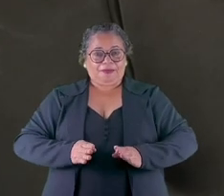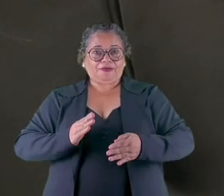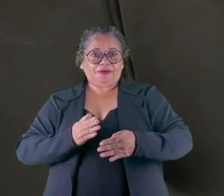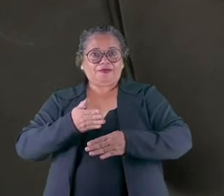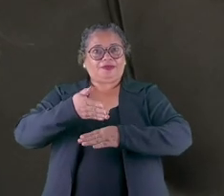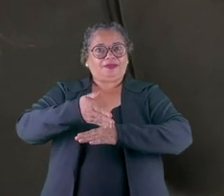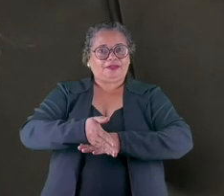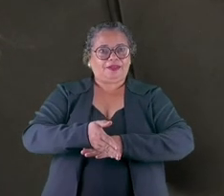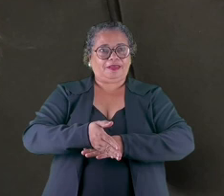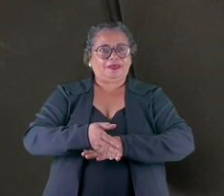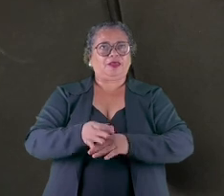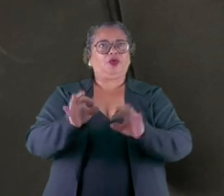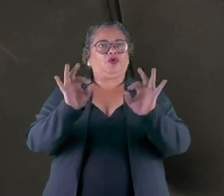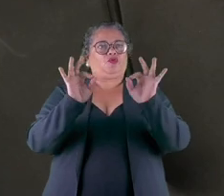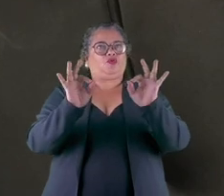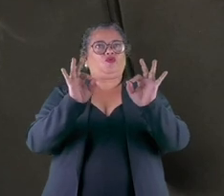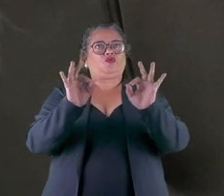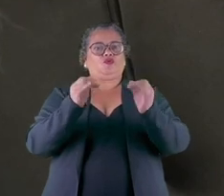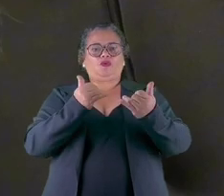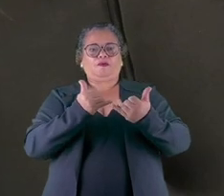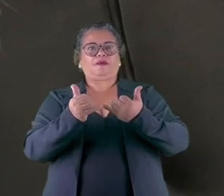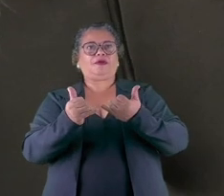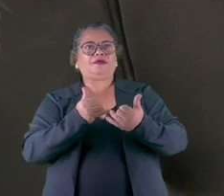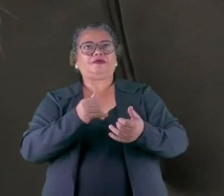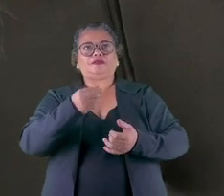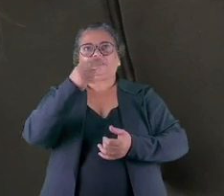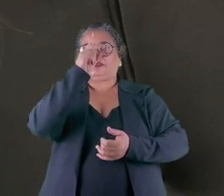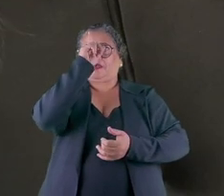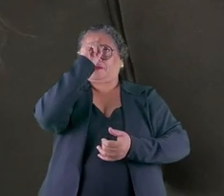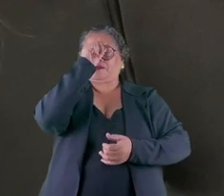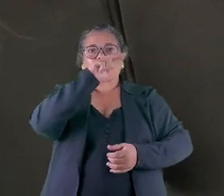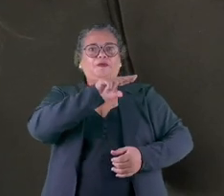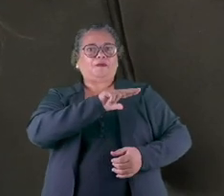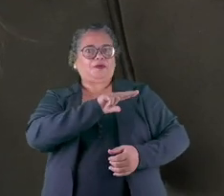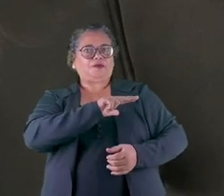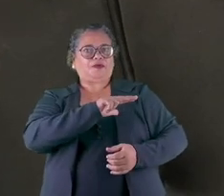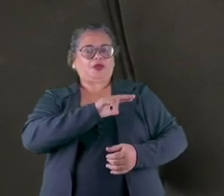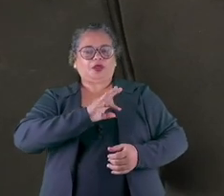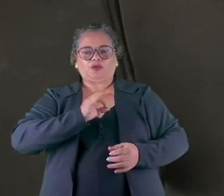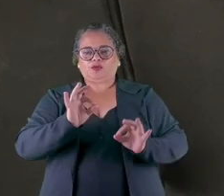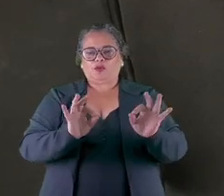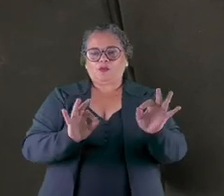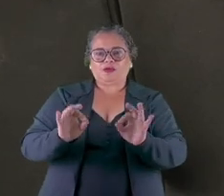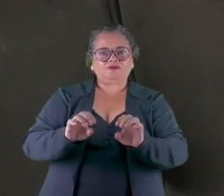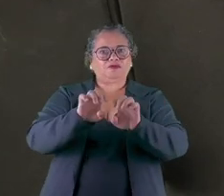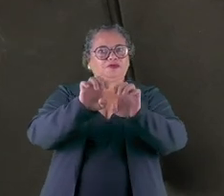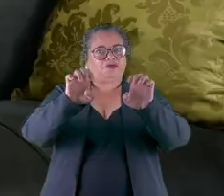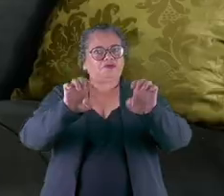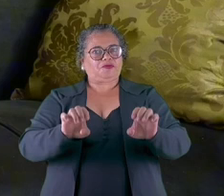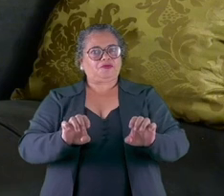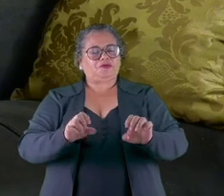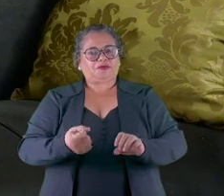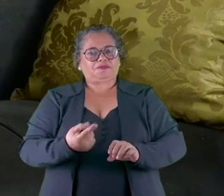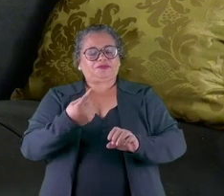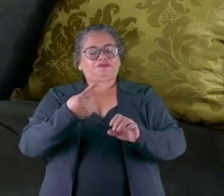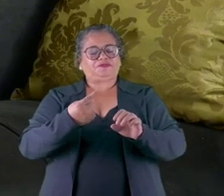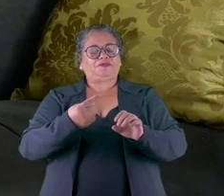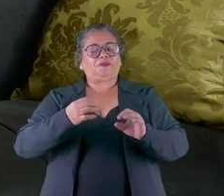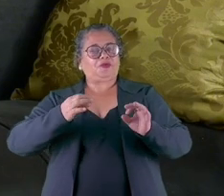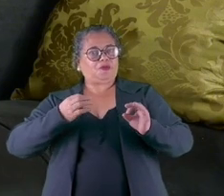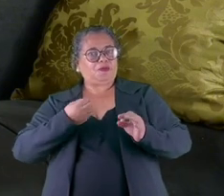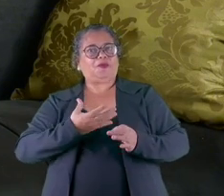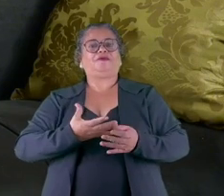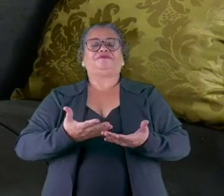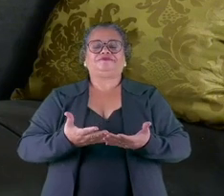hora na sala de pré-parto, no que eu entrei, realmente parecia que eu tava entrando num hospital particular. Porque